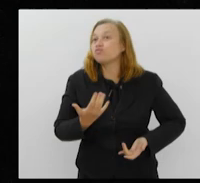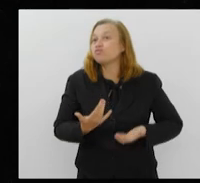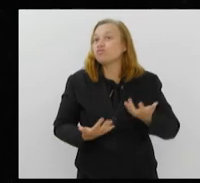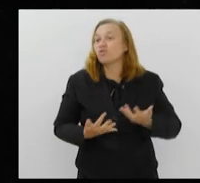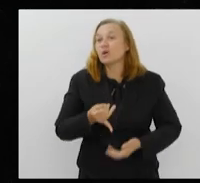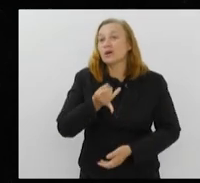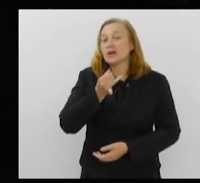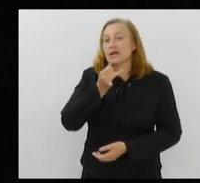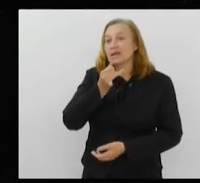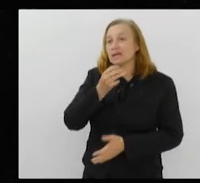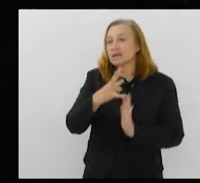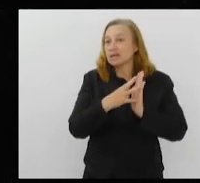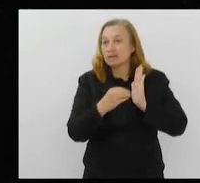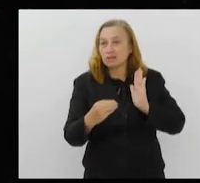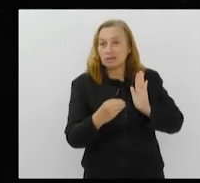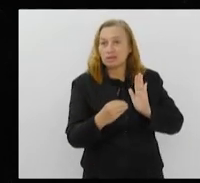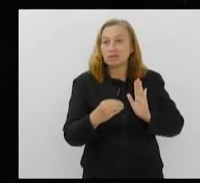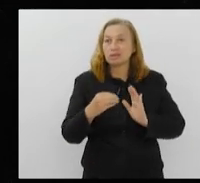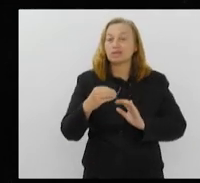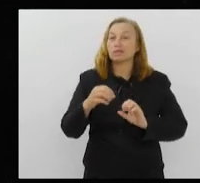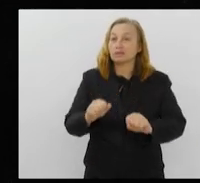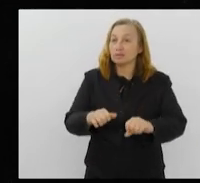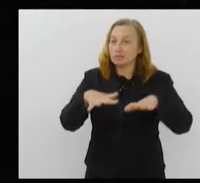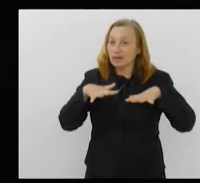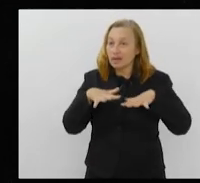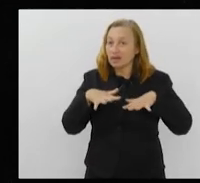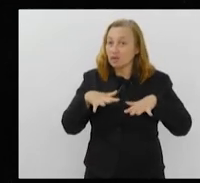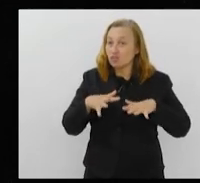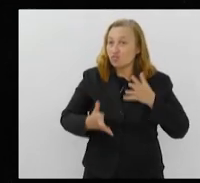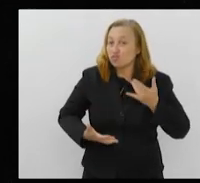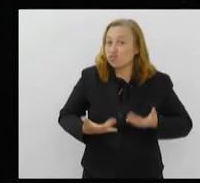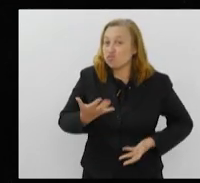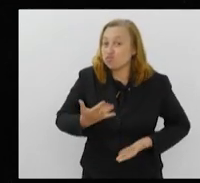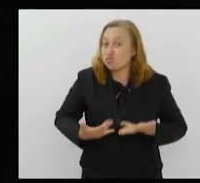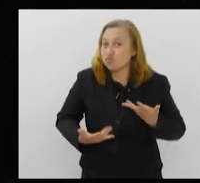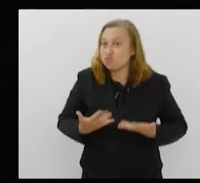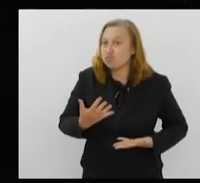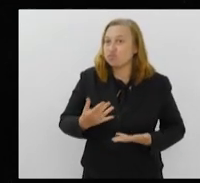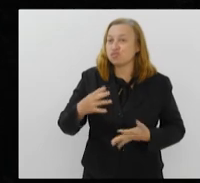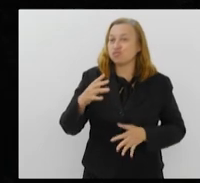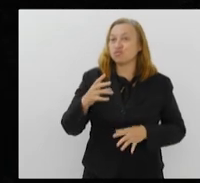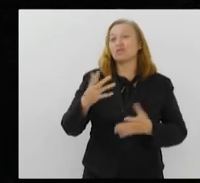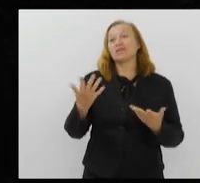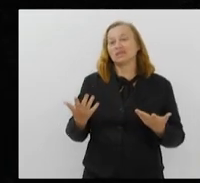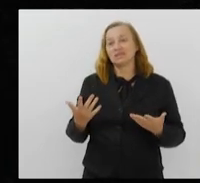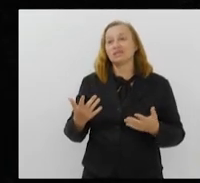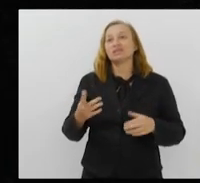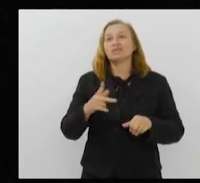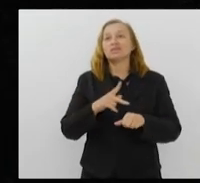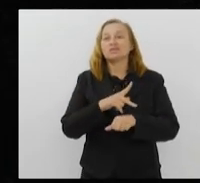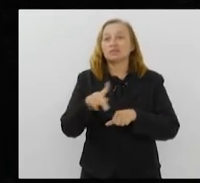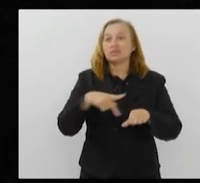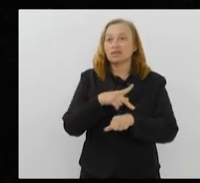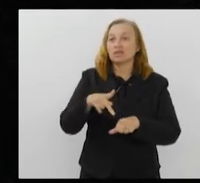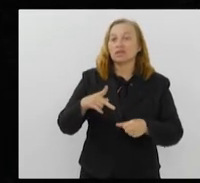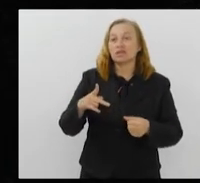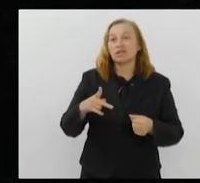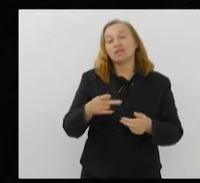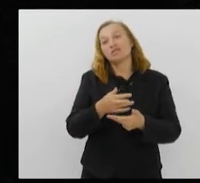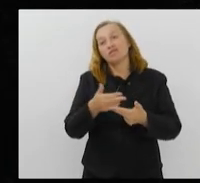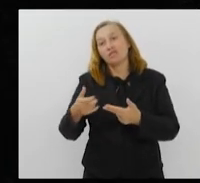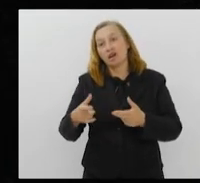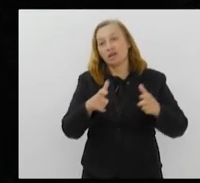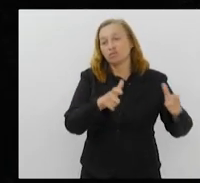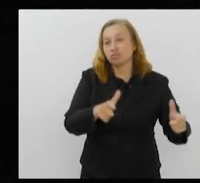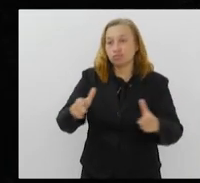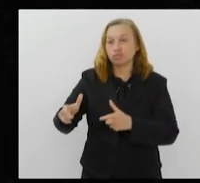aqui do nosso plenário, né, pegando fogo, literalmente, aí no nosso país, em muitas regiões, em